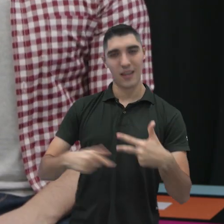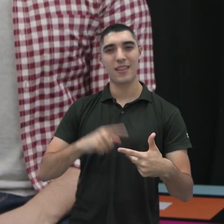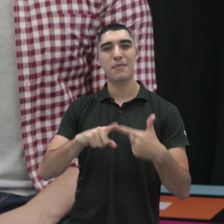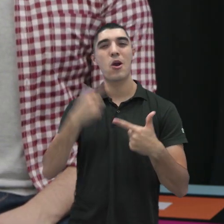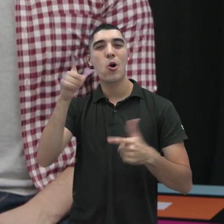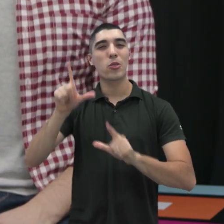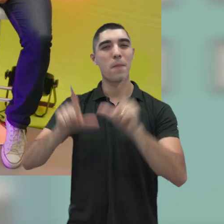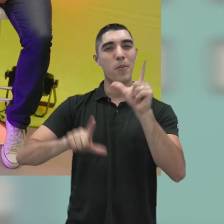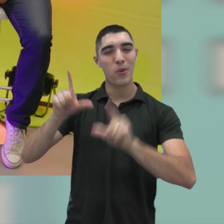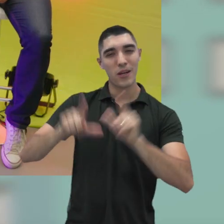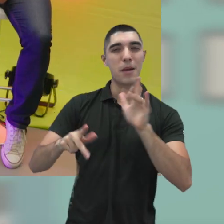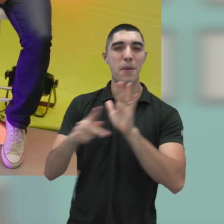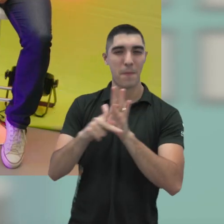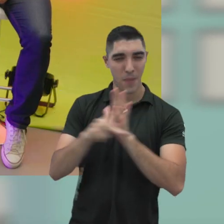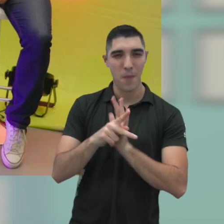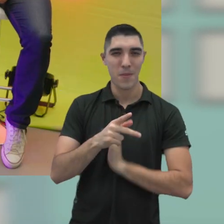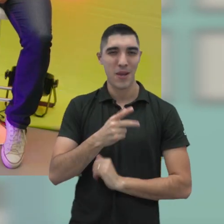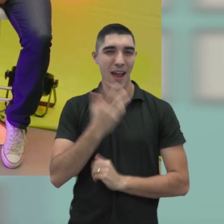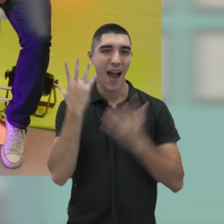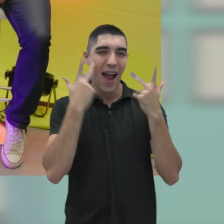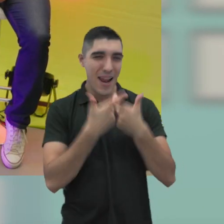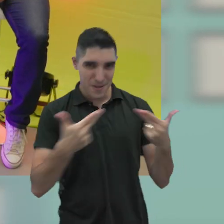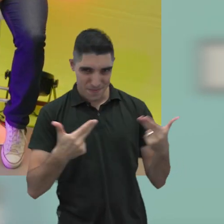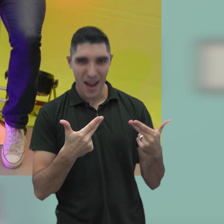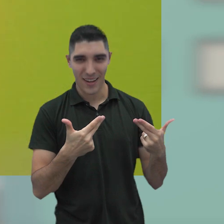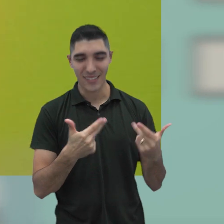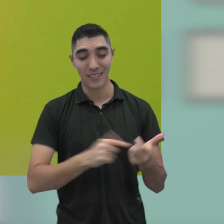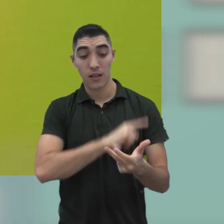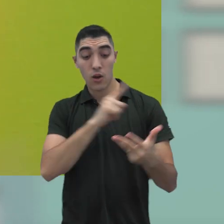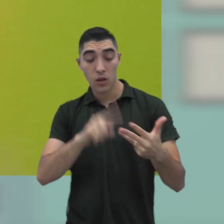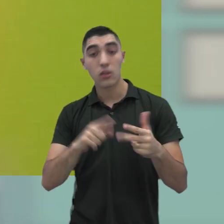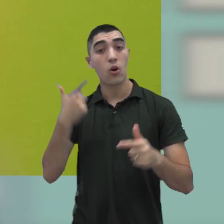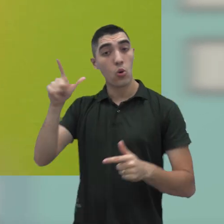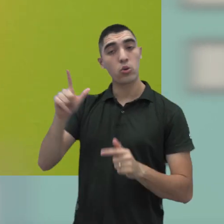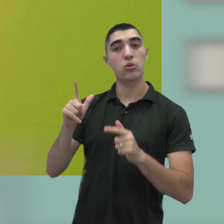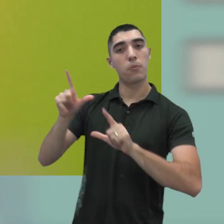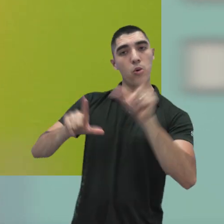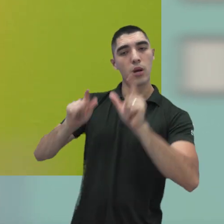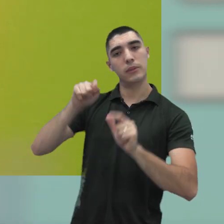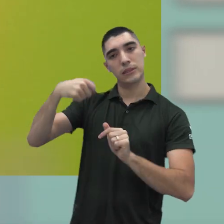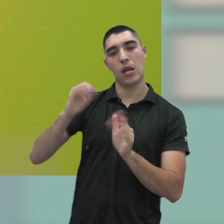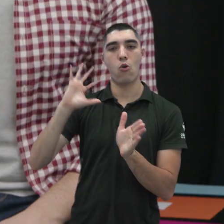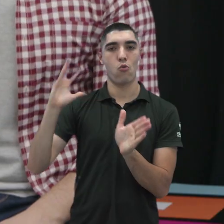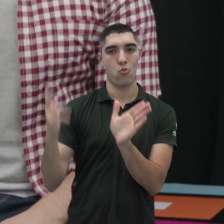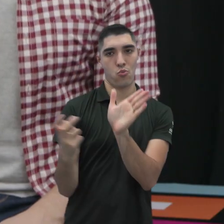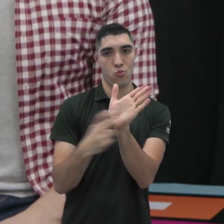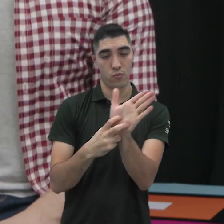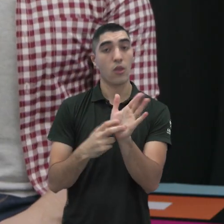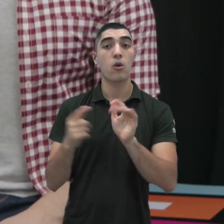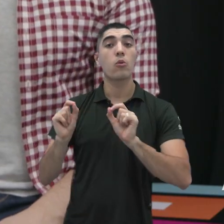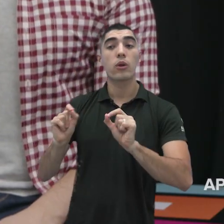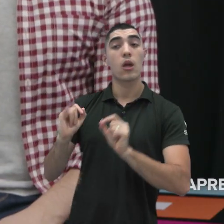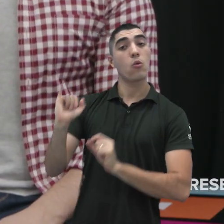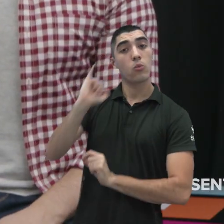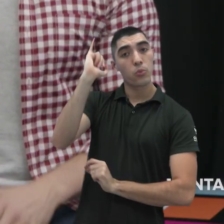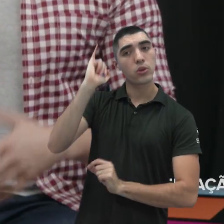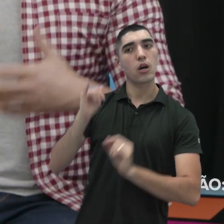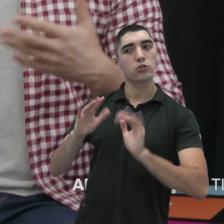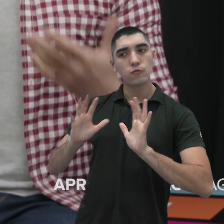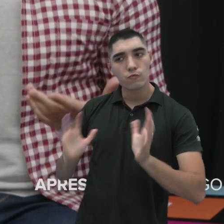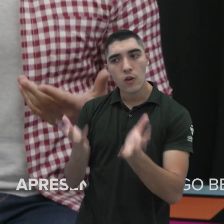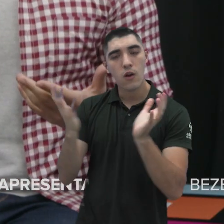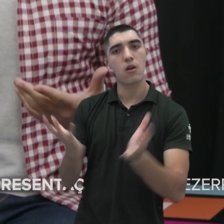e do Galeria Pet, eu também apresento Conexão Cultura, que é um programa aqui da casa, que está sempre focado nisso, em valorizar a cultura local,